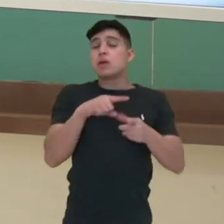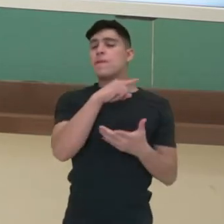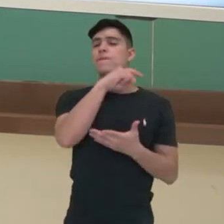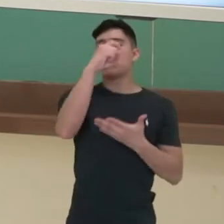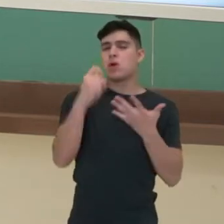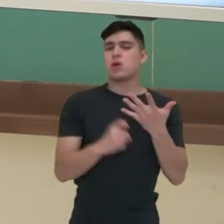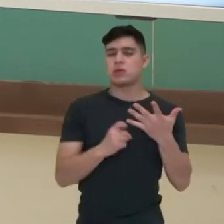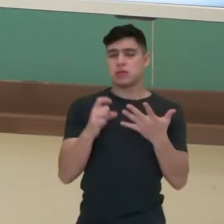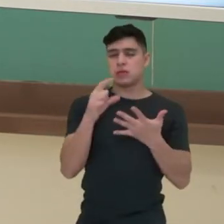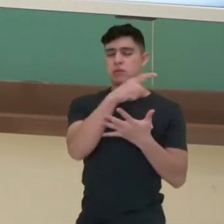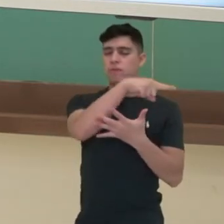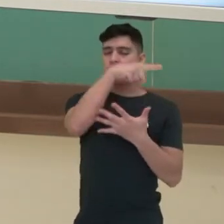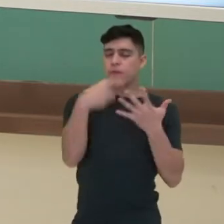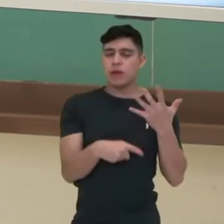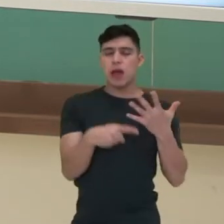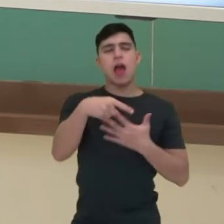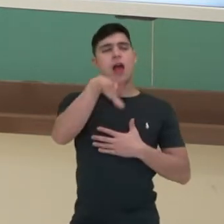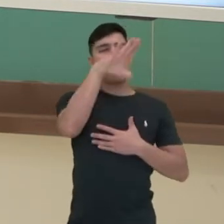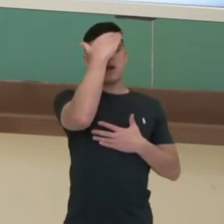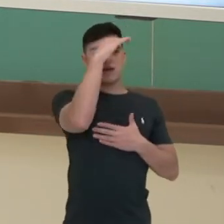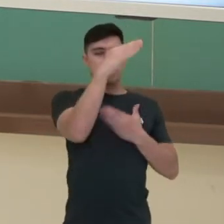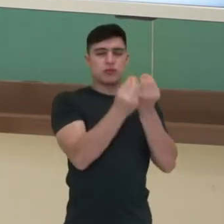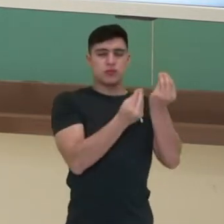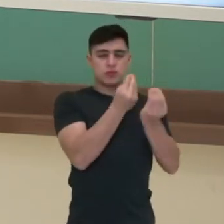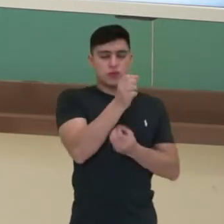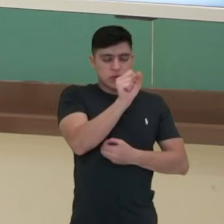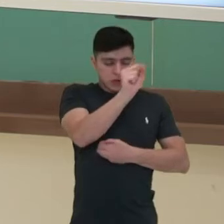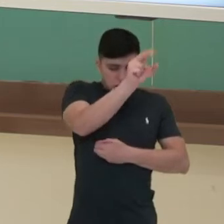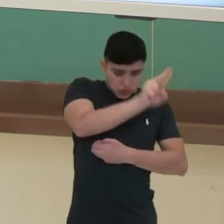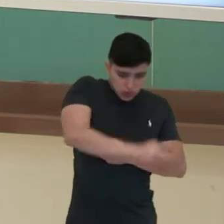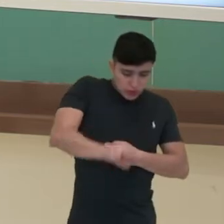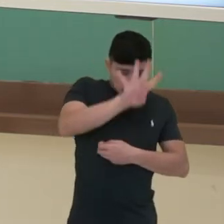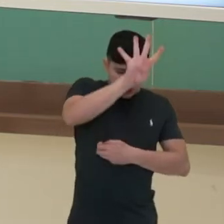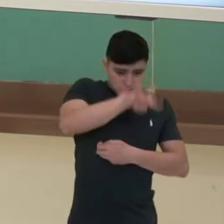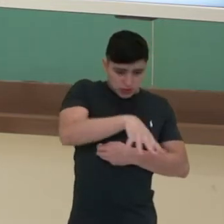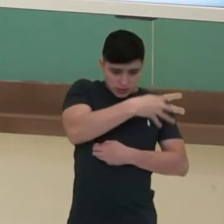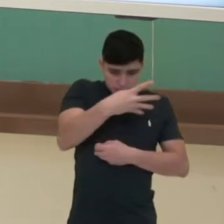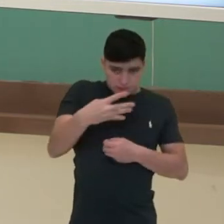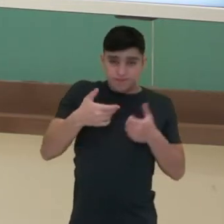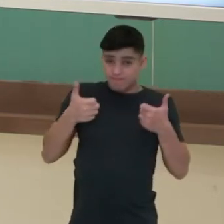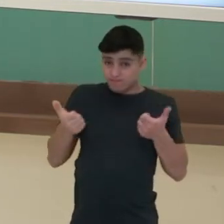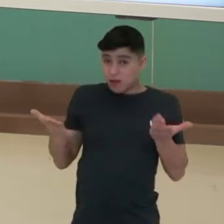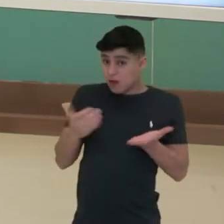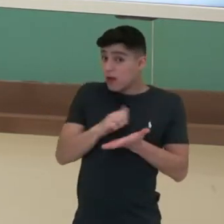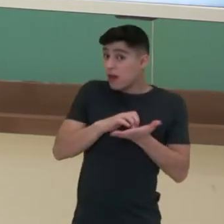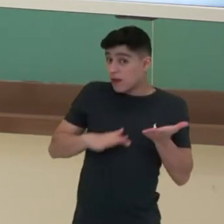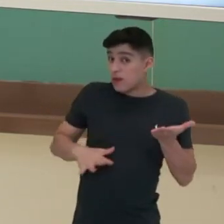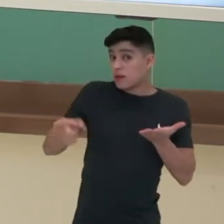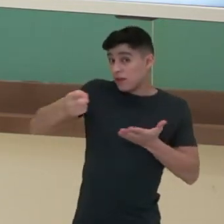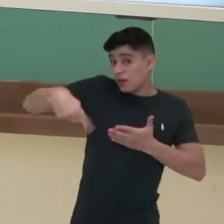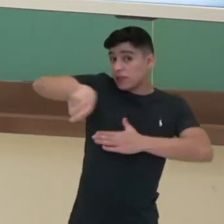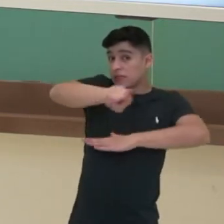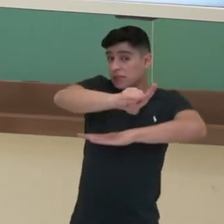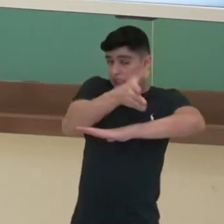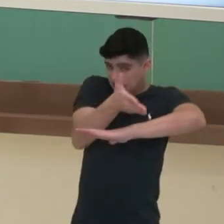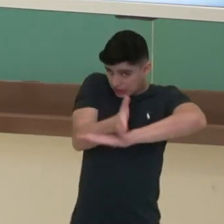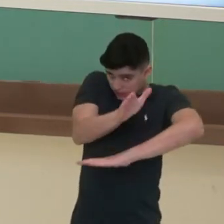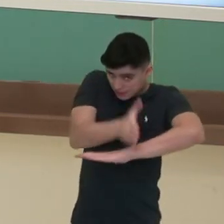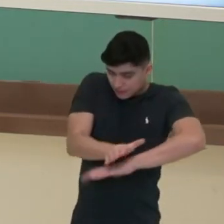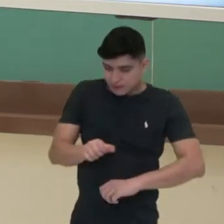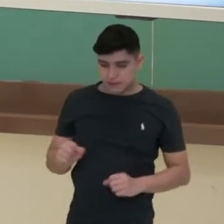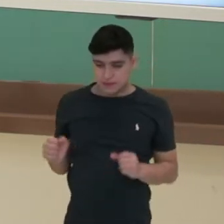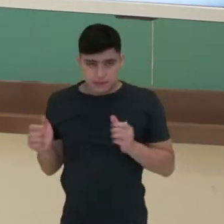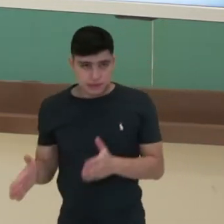você entender a aplicação do quadro de Punnett nesse caso ali. Mas vamos uma atividade que agora é com você daí, tá? Vamos lá. O cruzamento entre